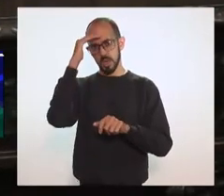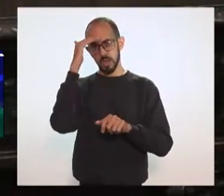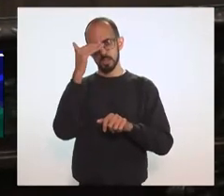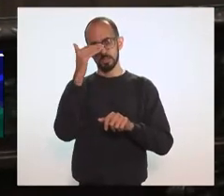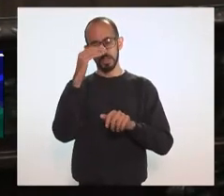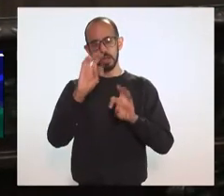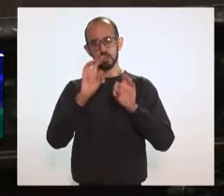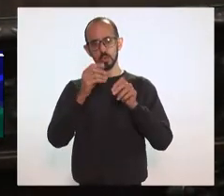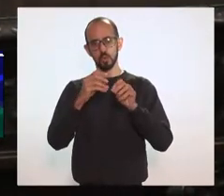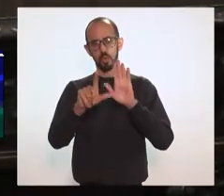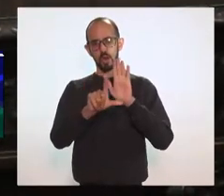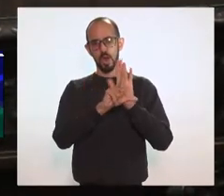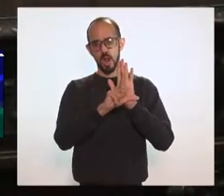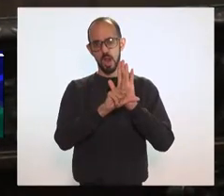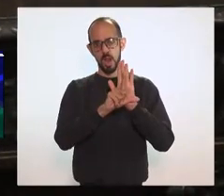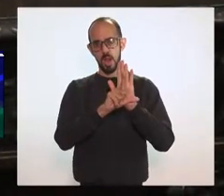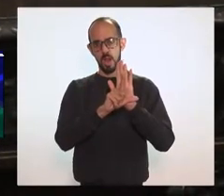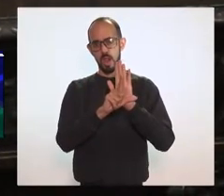protetivas,